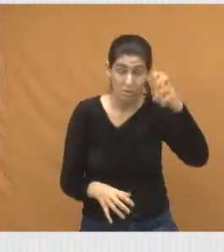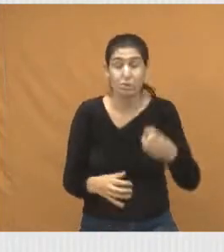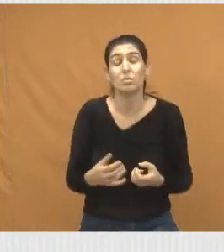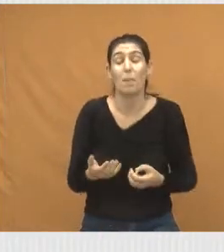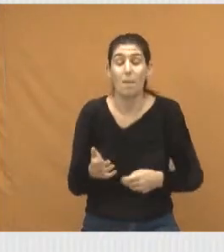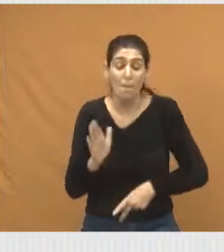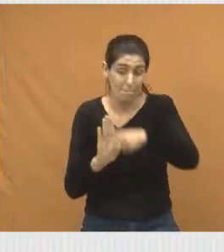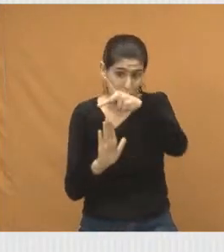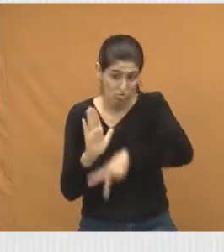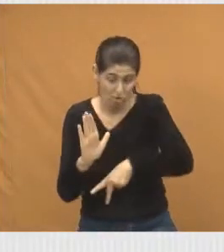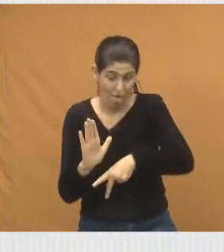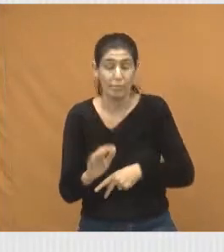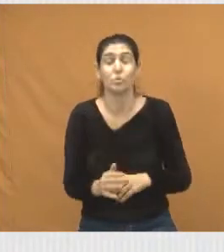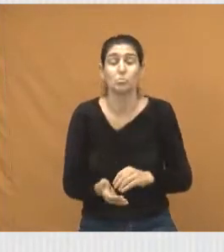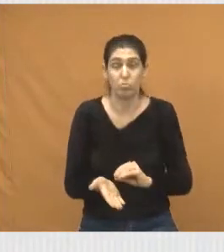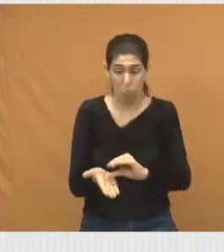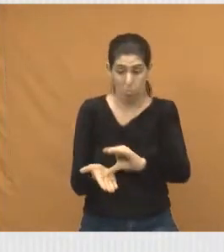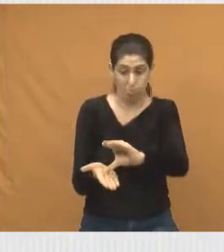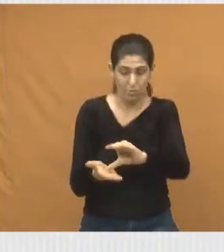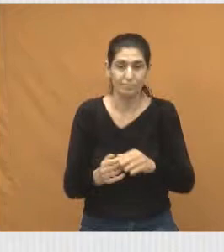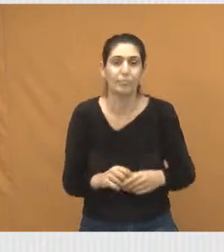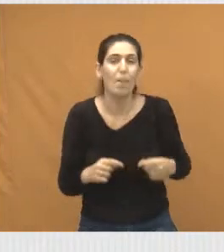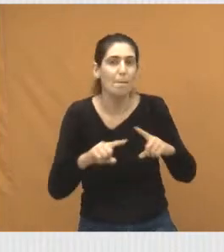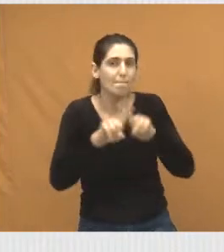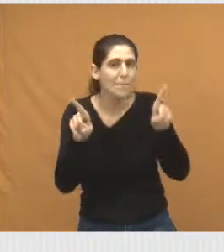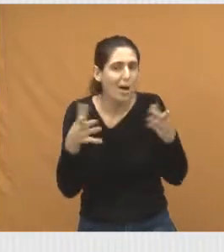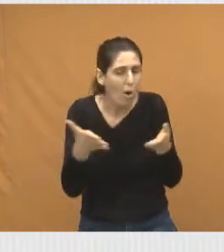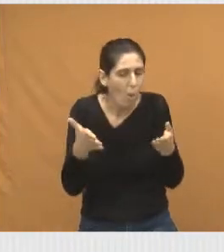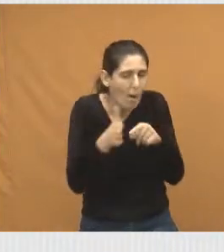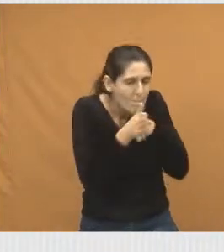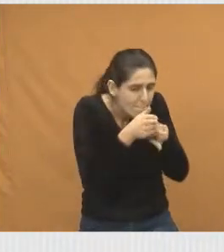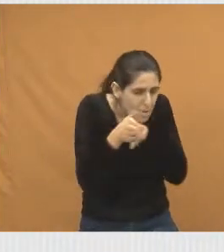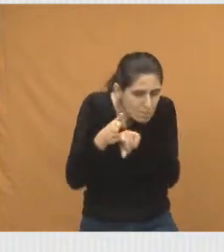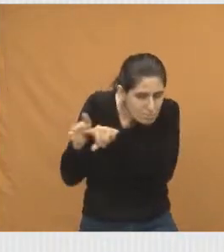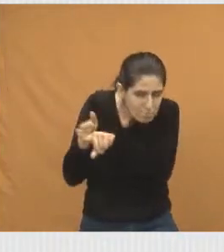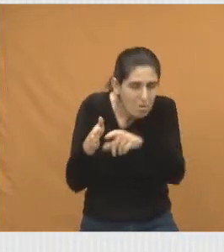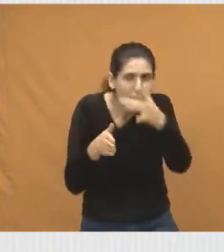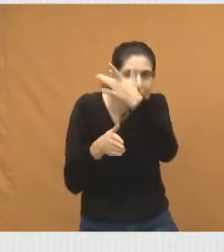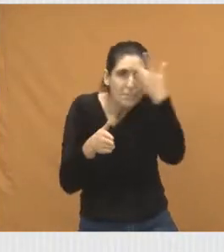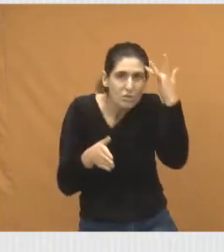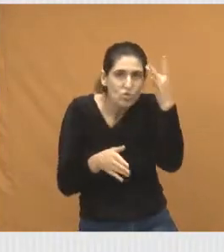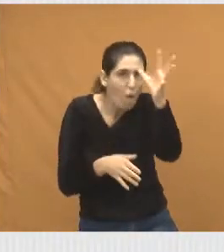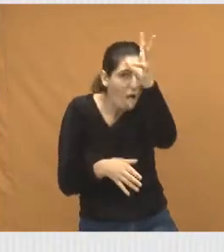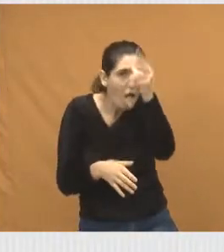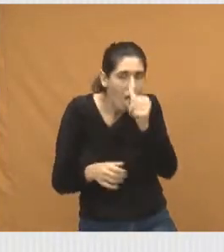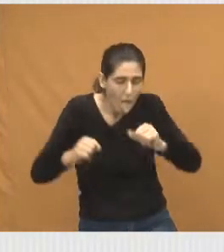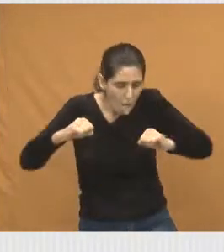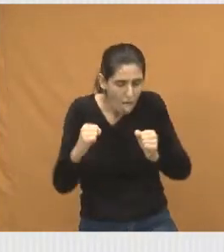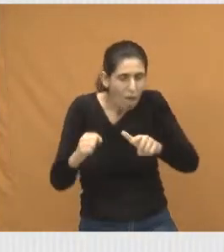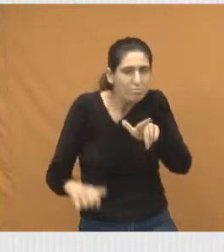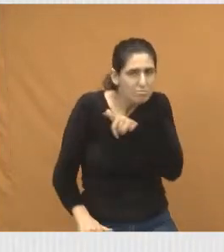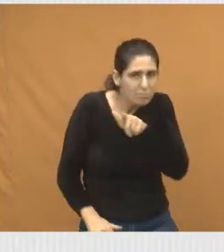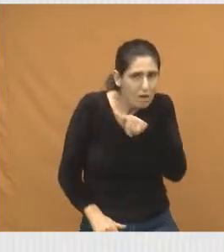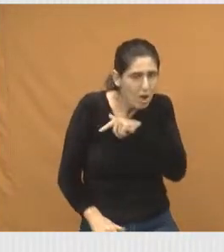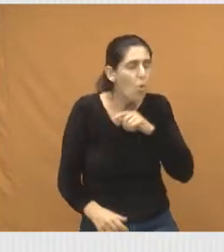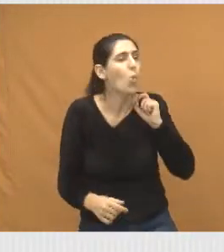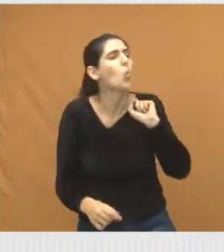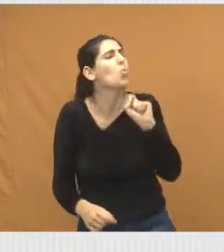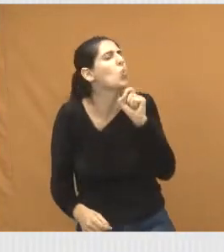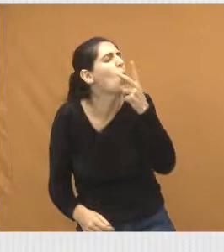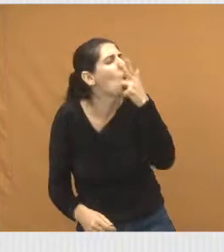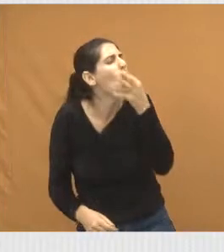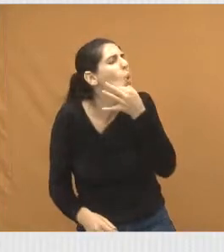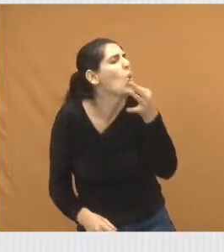eu estou fazendo essa pesquisa, perguntando para as pessoas que criam essa espécie, qual a importância